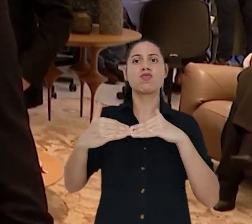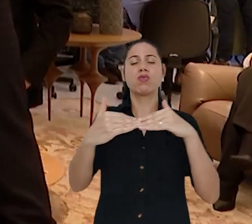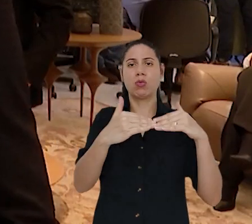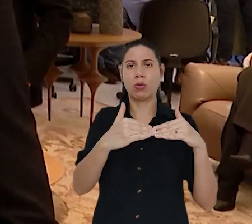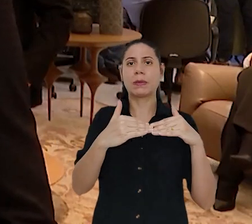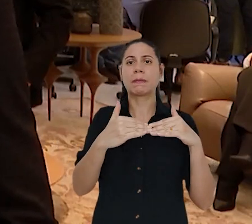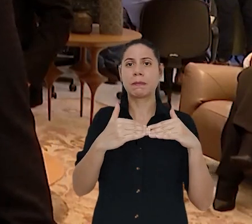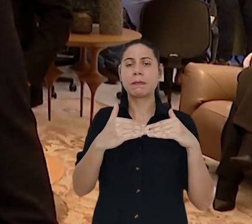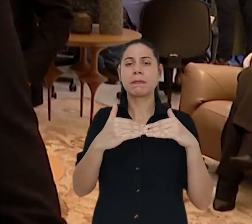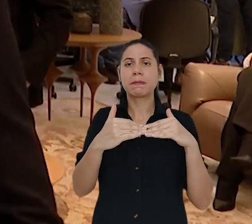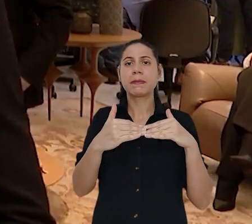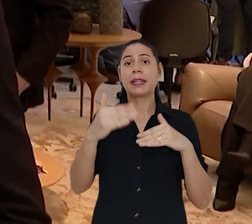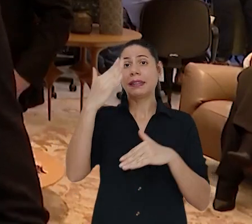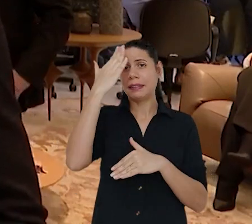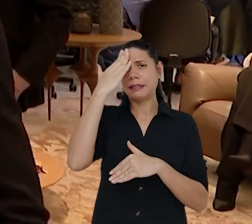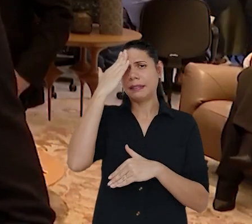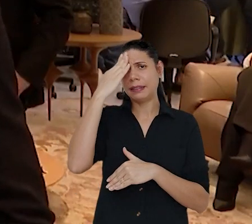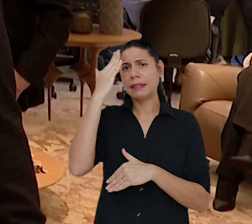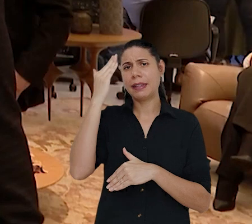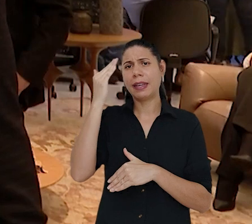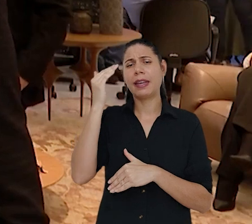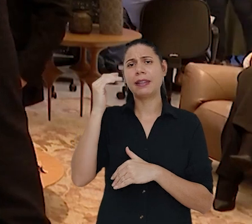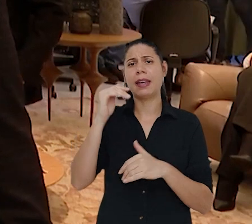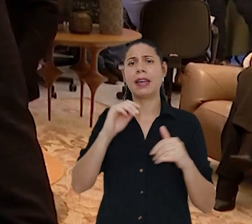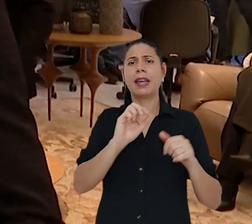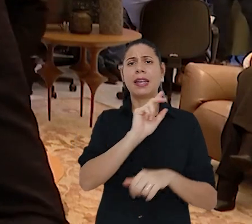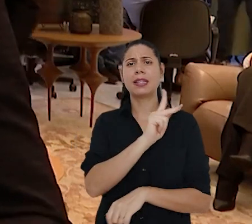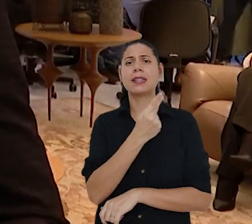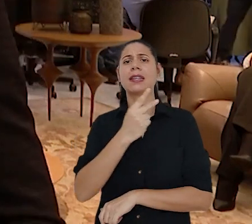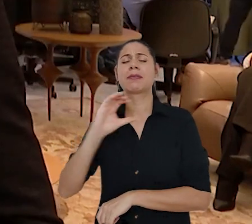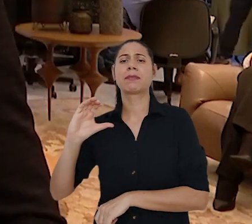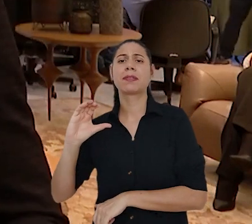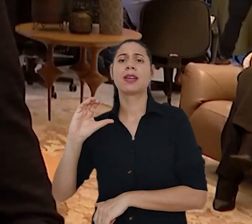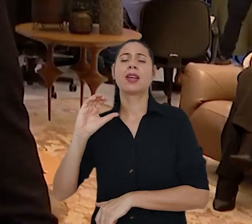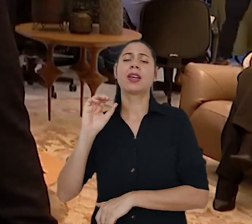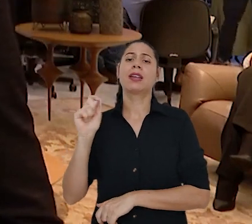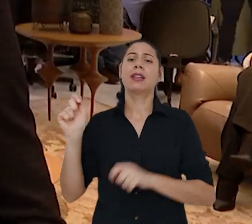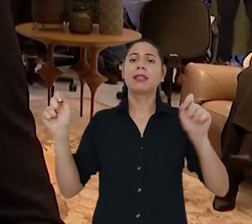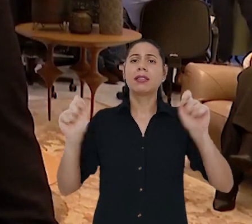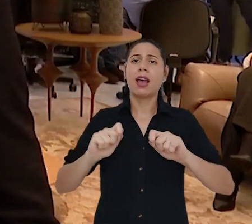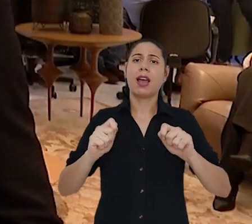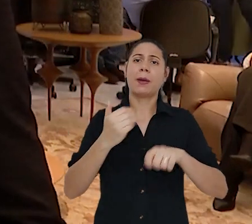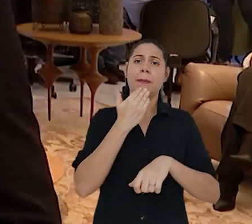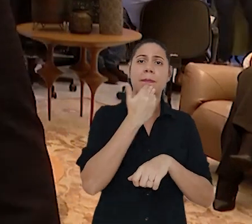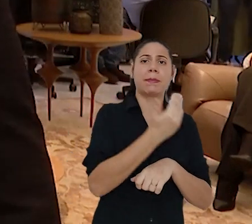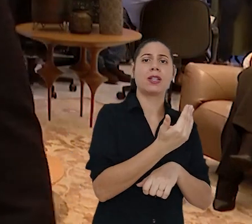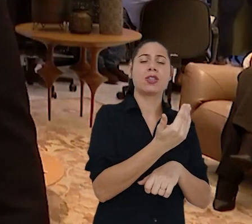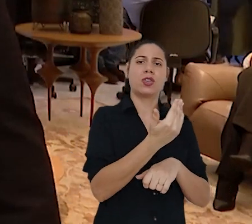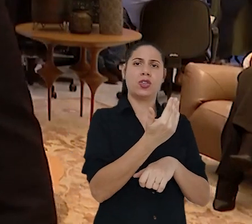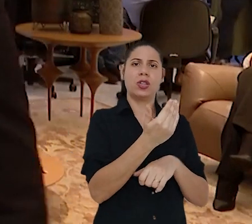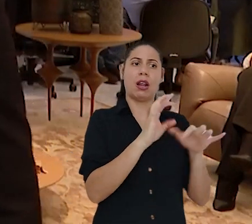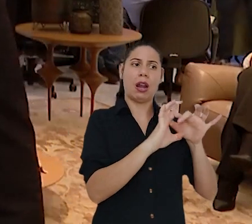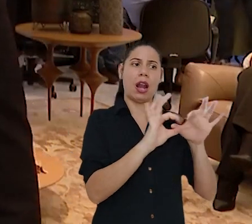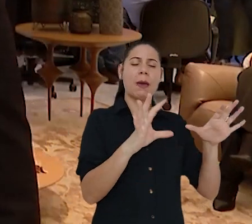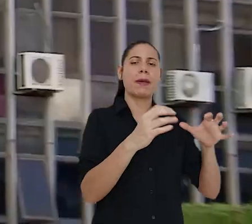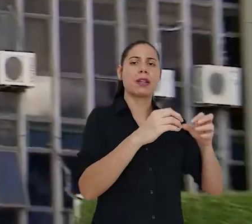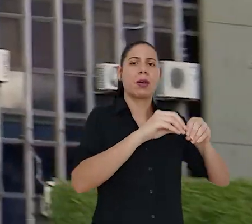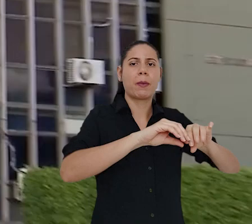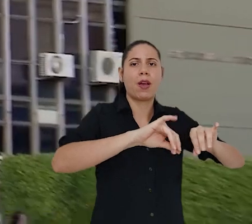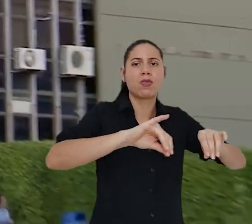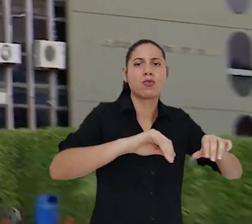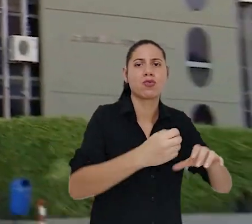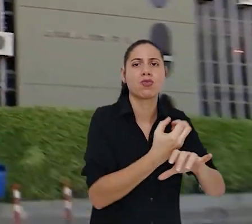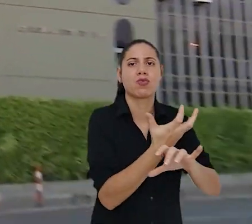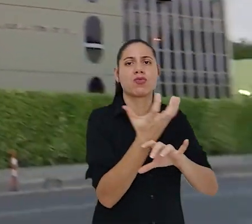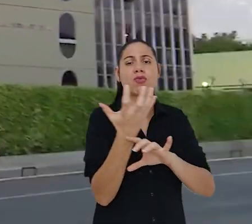da aplicabilidade, da possibilidade do habeas corpus como um instrumento para se requerer o cultivo de cannabis.